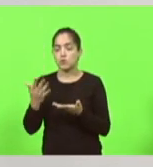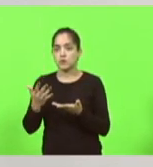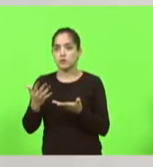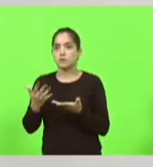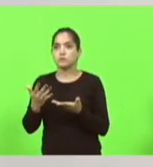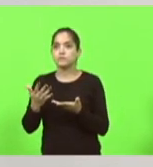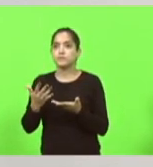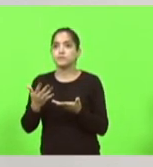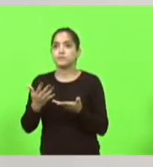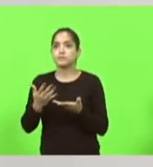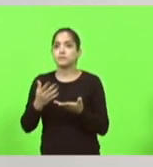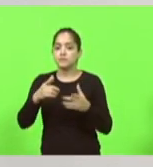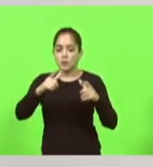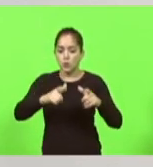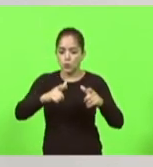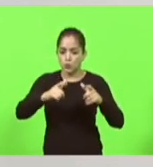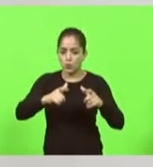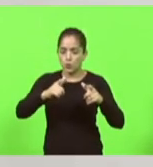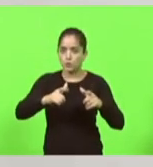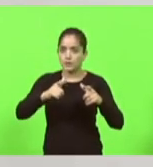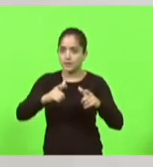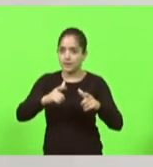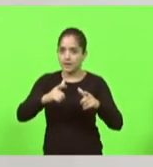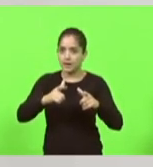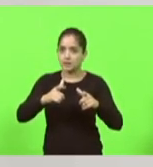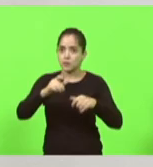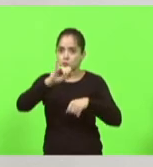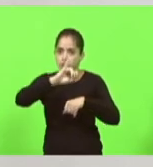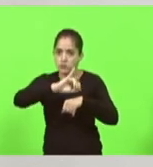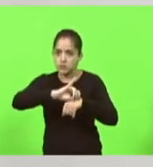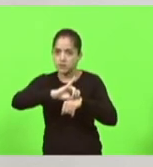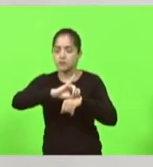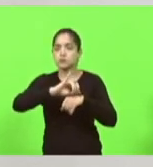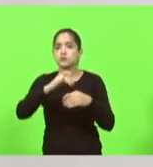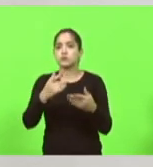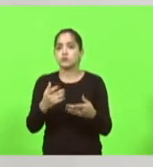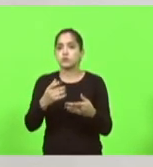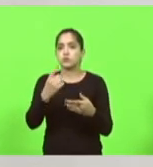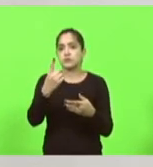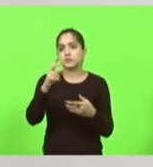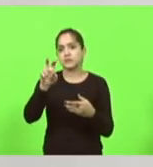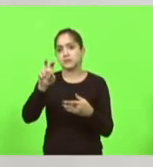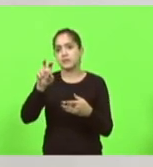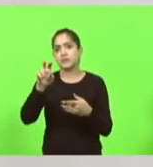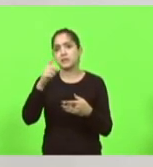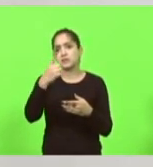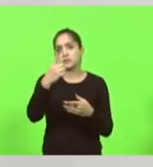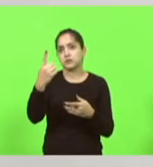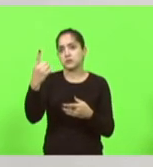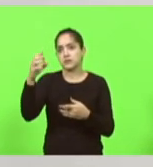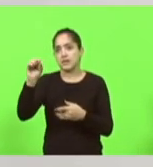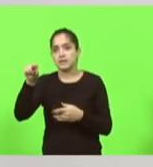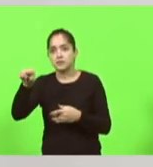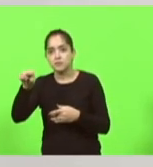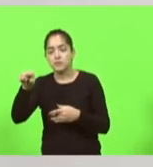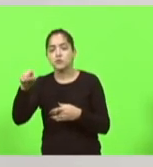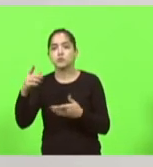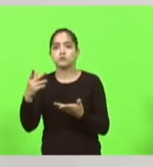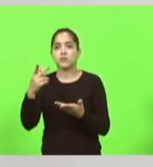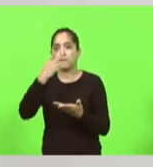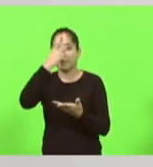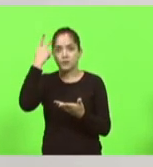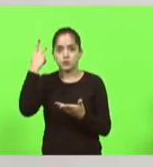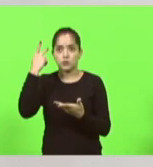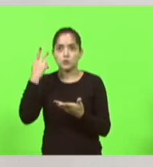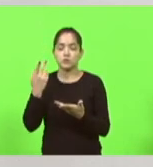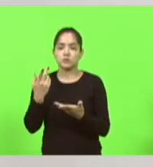Tubarão, termos um lugar, um centro de convívio, uma cidade de quase 100, 105, 110 mil moradores. E ainda não há um centro,